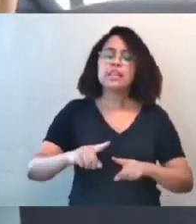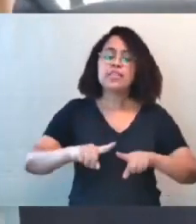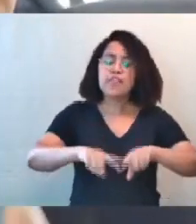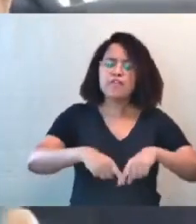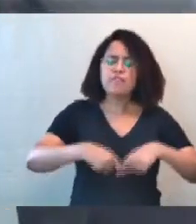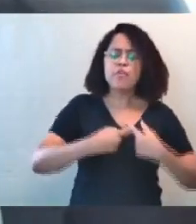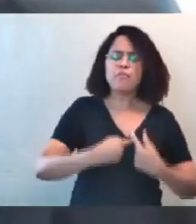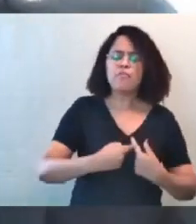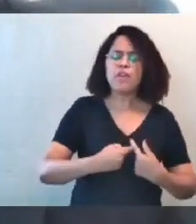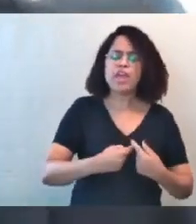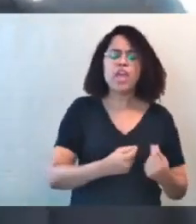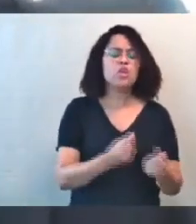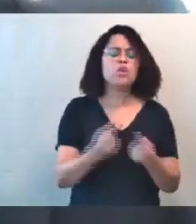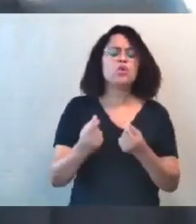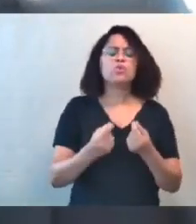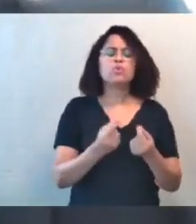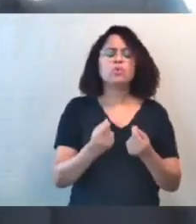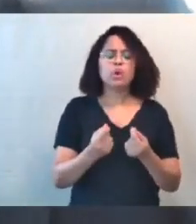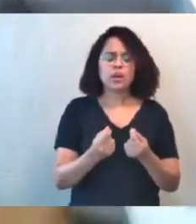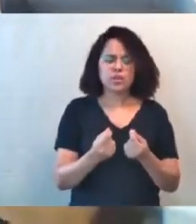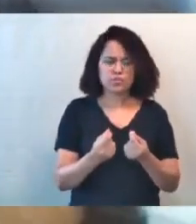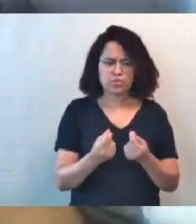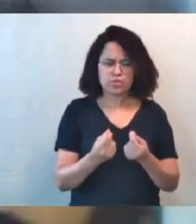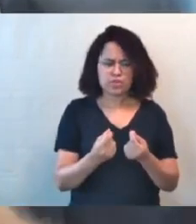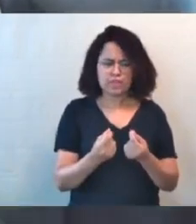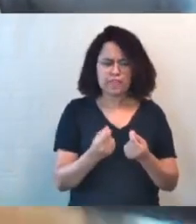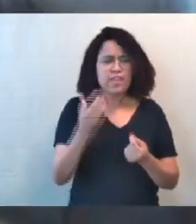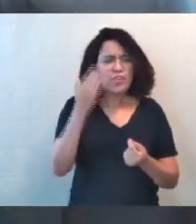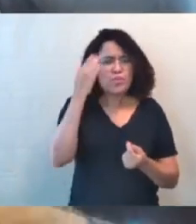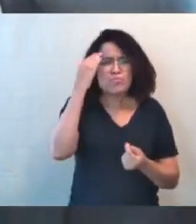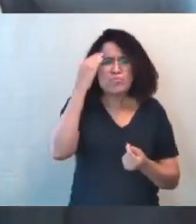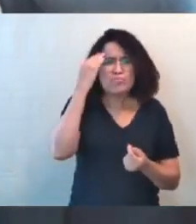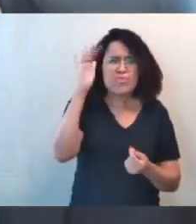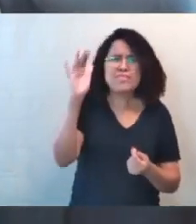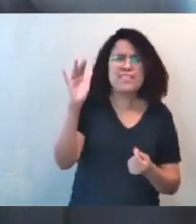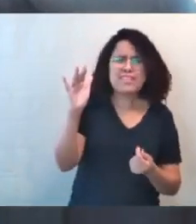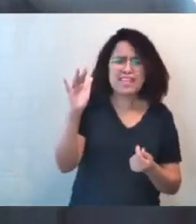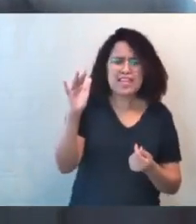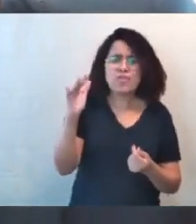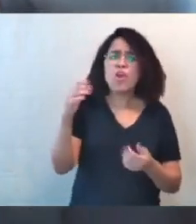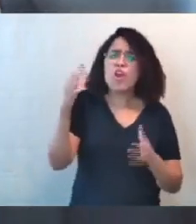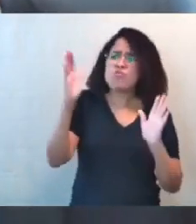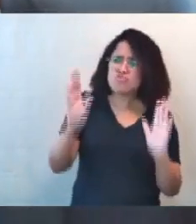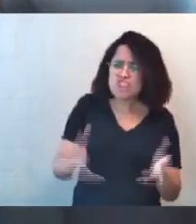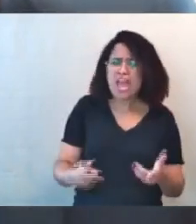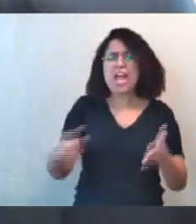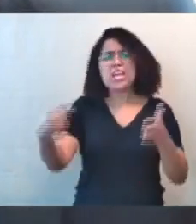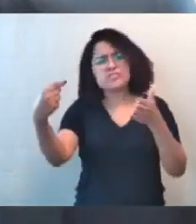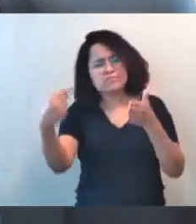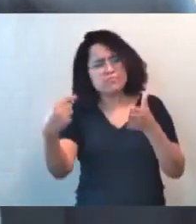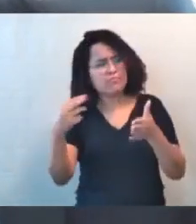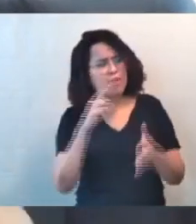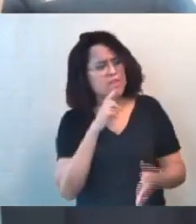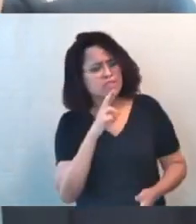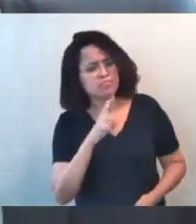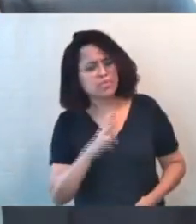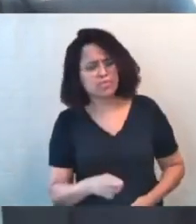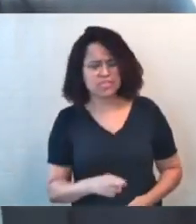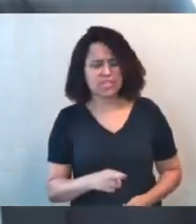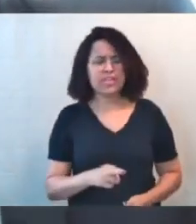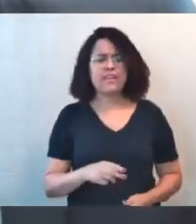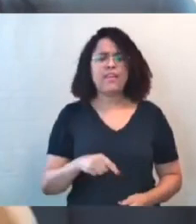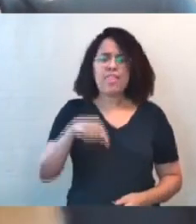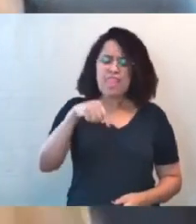Sim. Vereadora, eu sinceramente, eu não entendo, porque eu já respondi essa pergunta à senhora, já